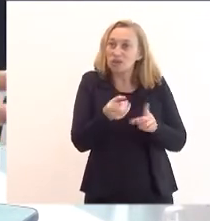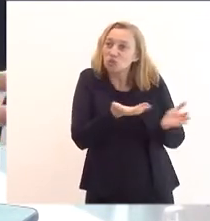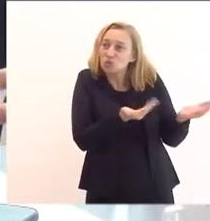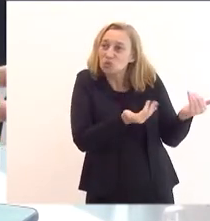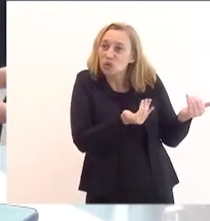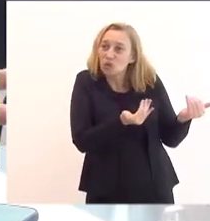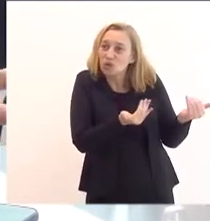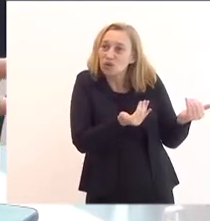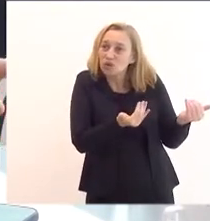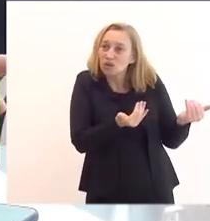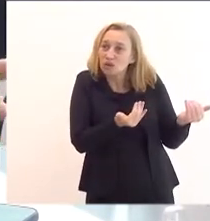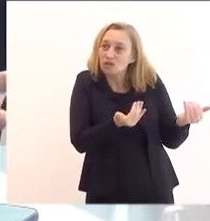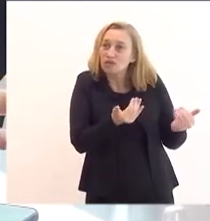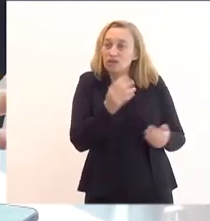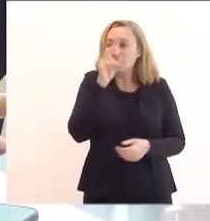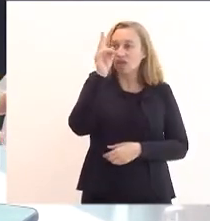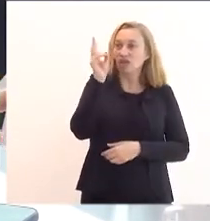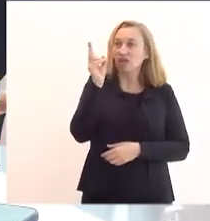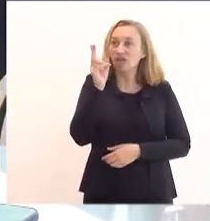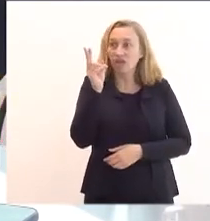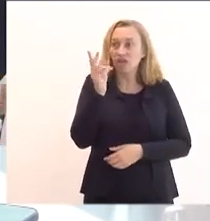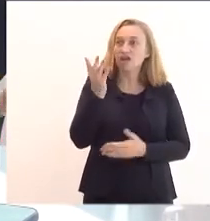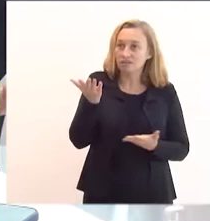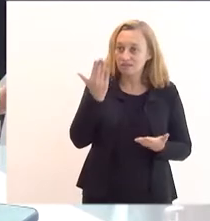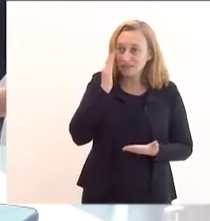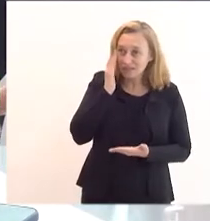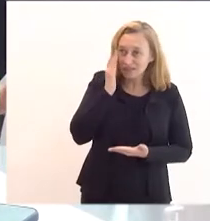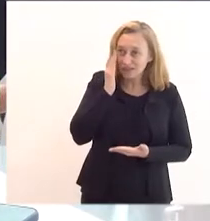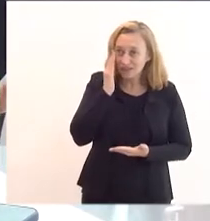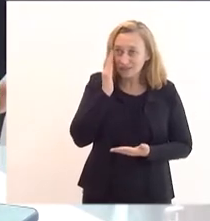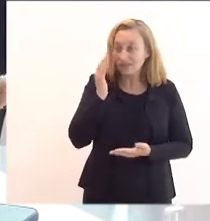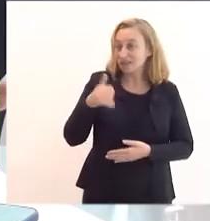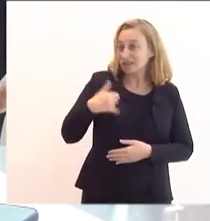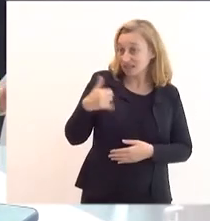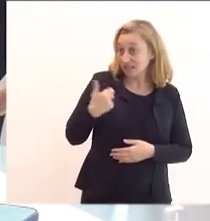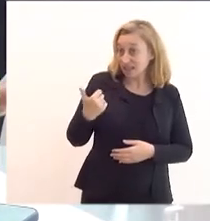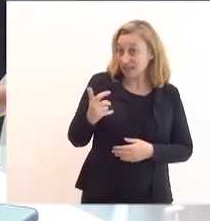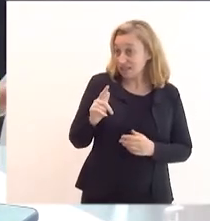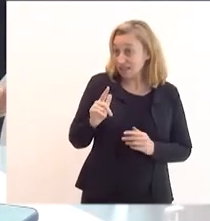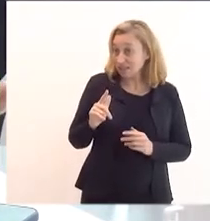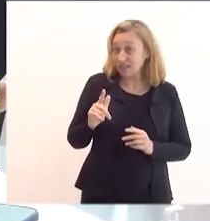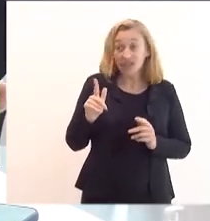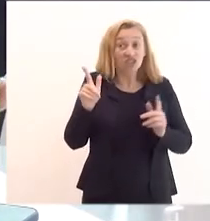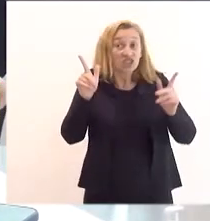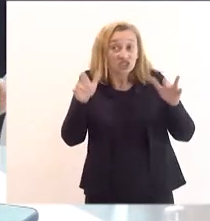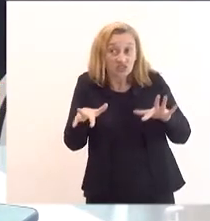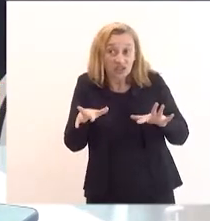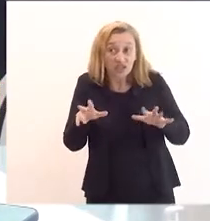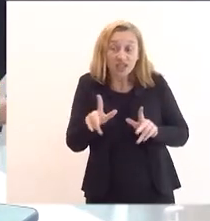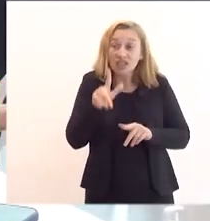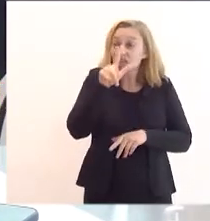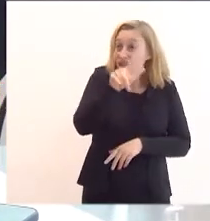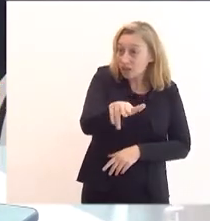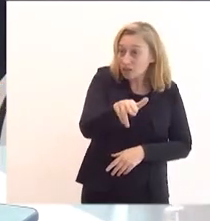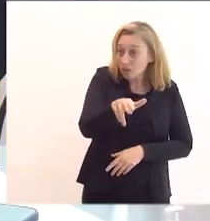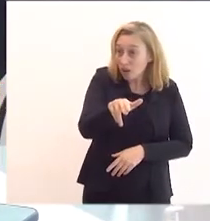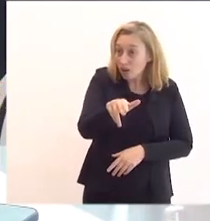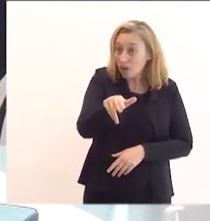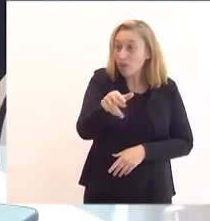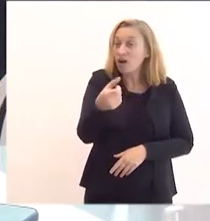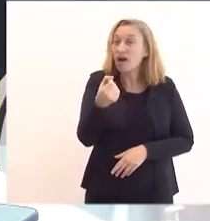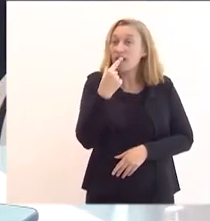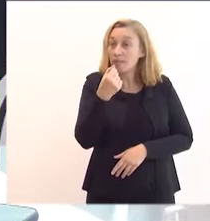neném. Você está entendendo? O mesmo rato, com idade diferente, a mesma substância. O que tinha que